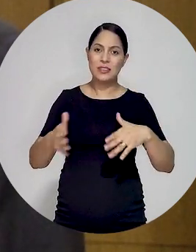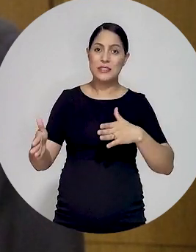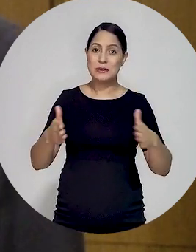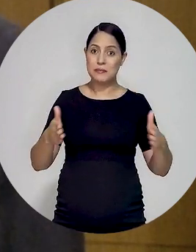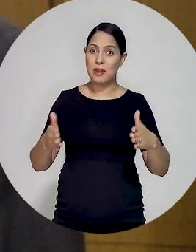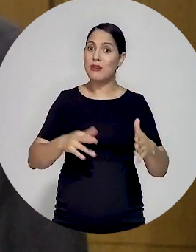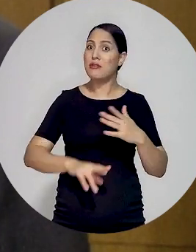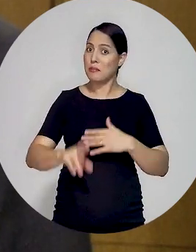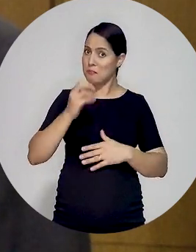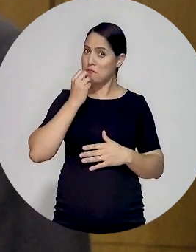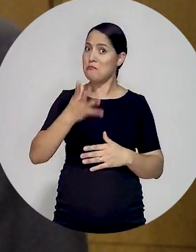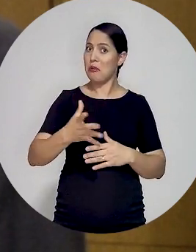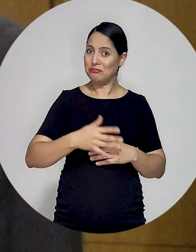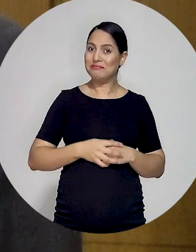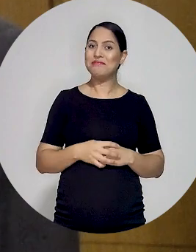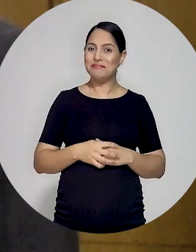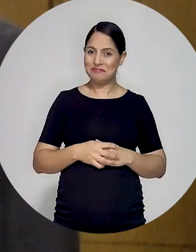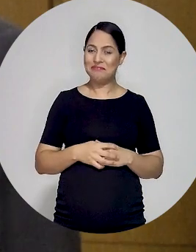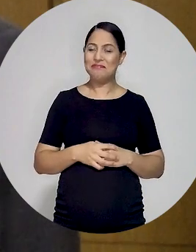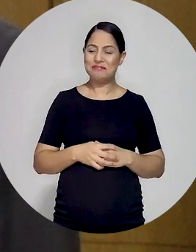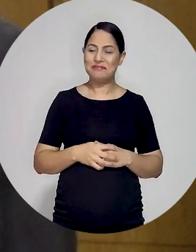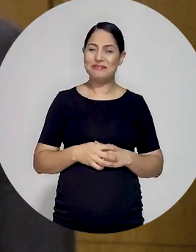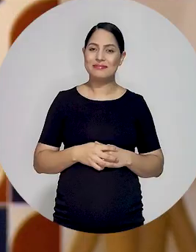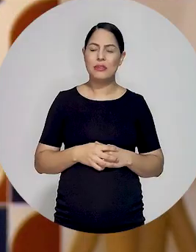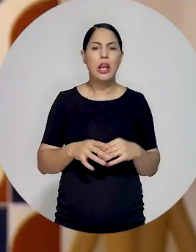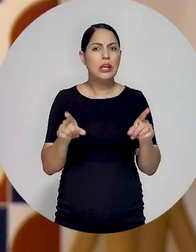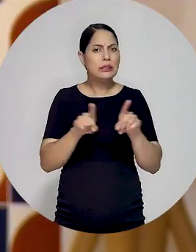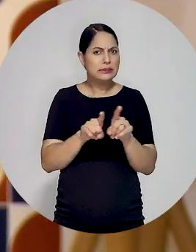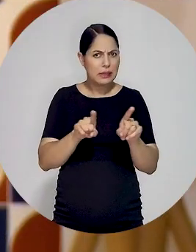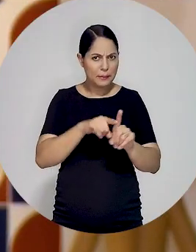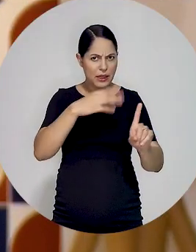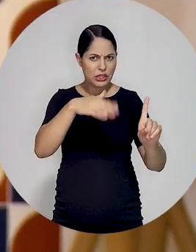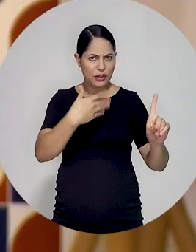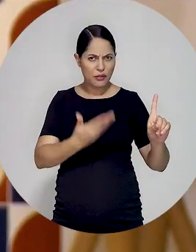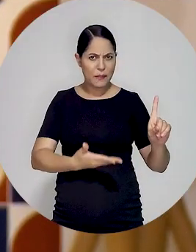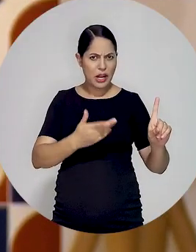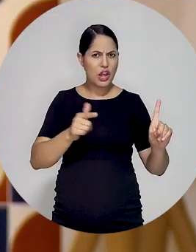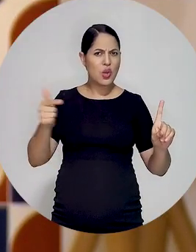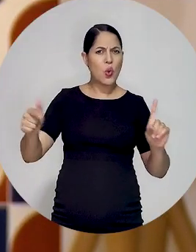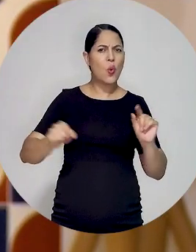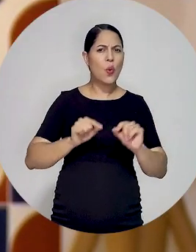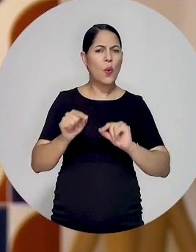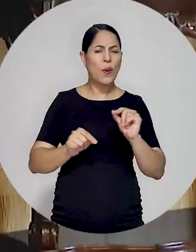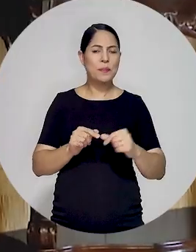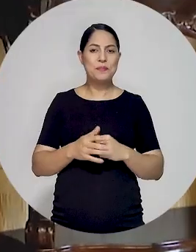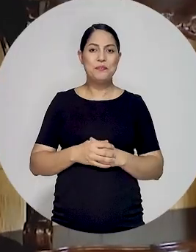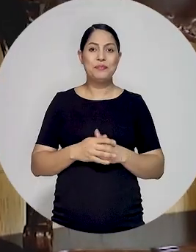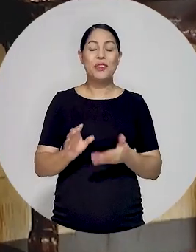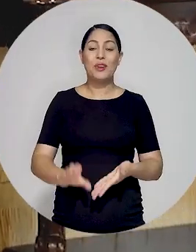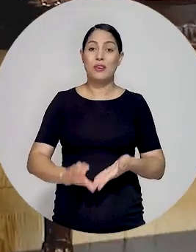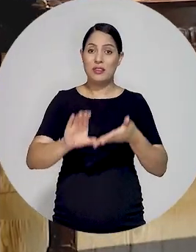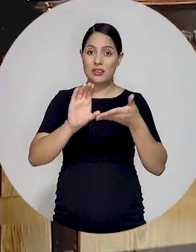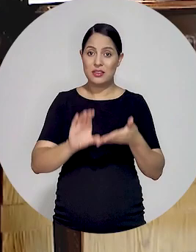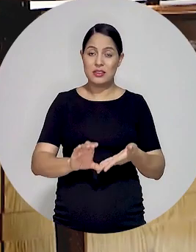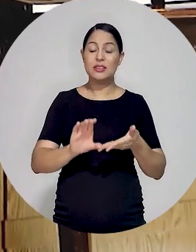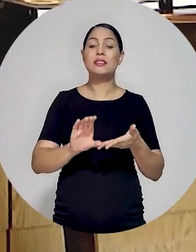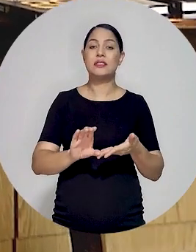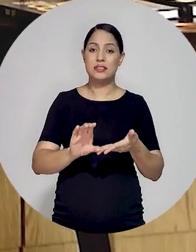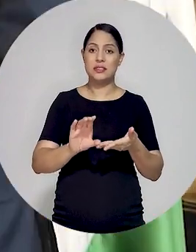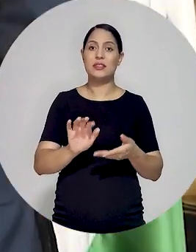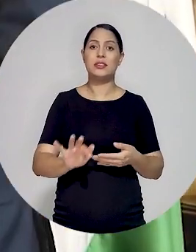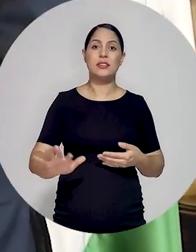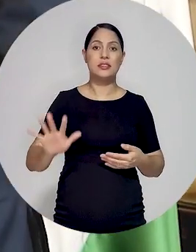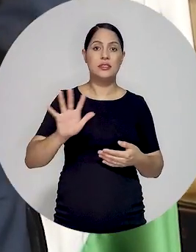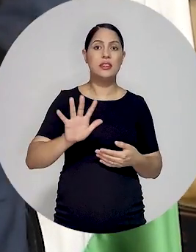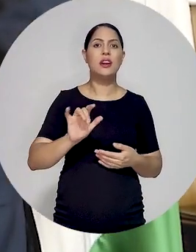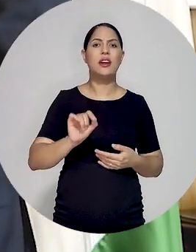muita gratidão por tudo que ele representou em todo esse tempo. Outros homenageados pelo tribunal foram os conselheiros do Conselho